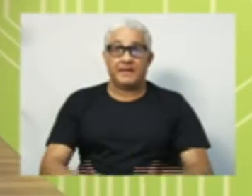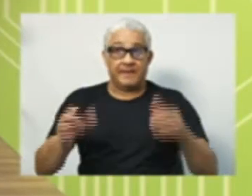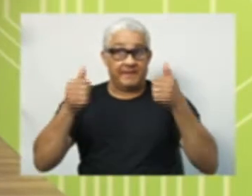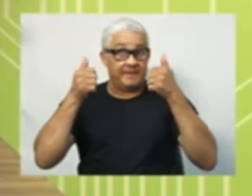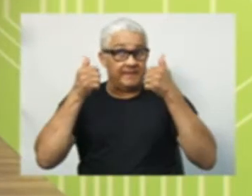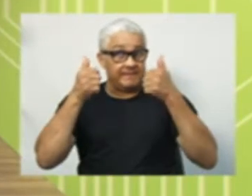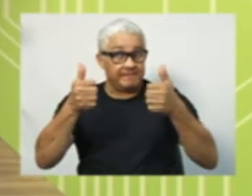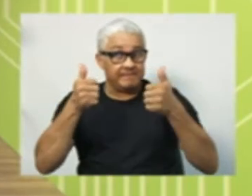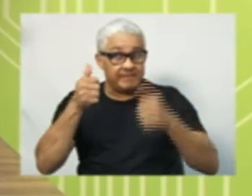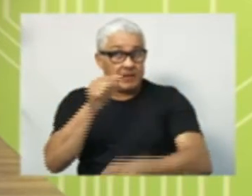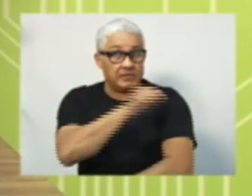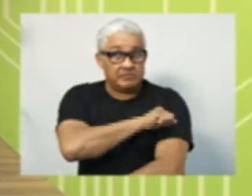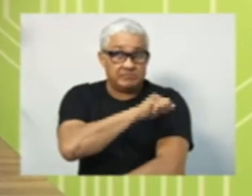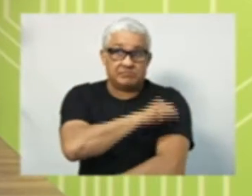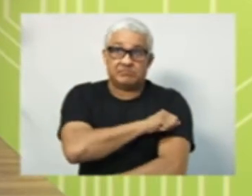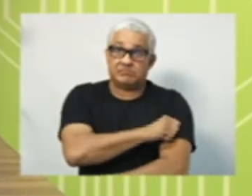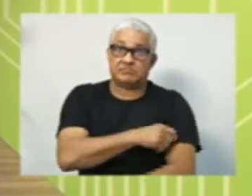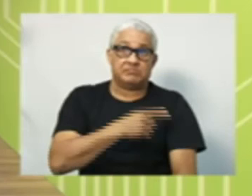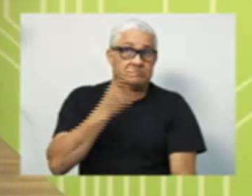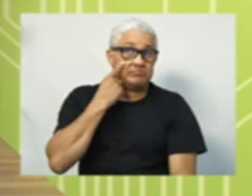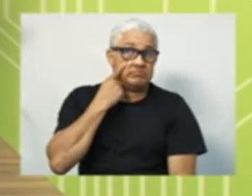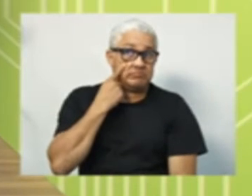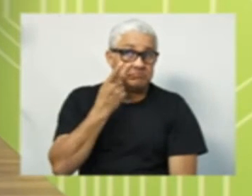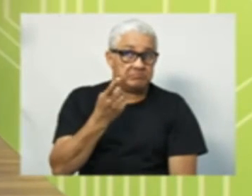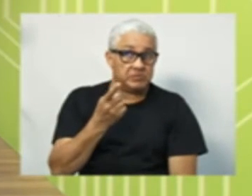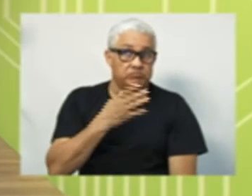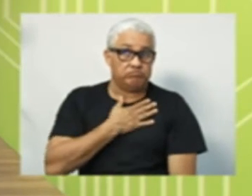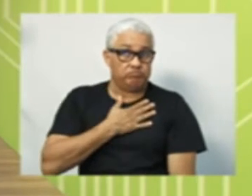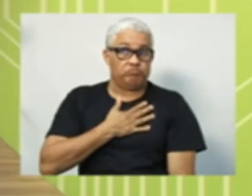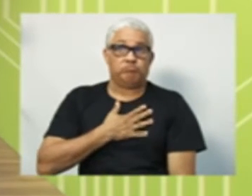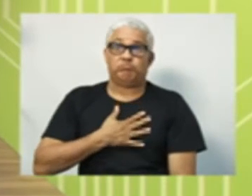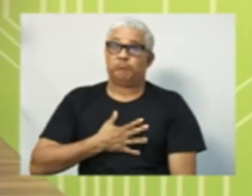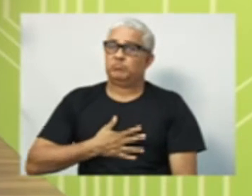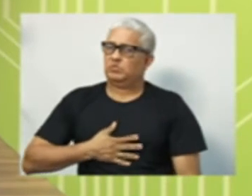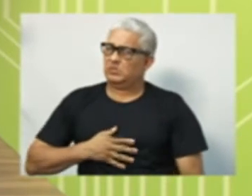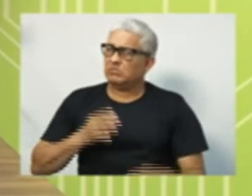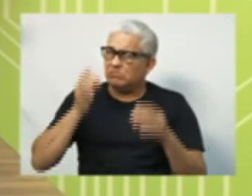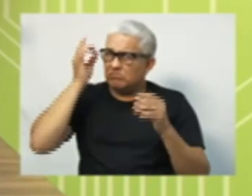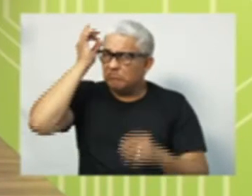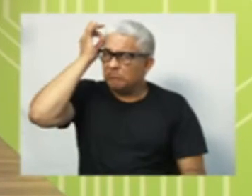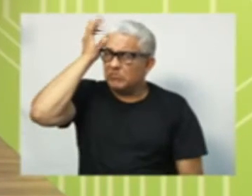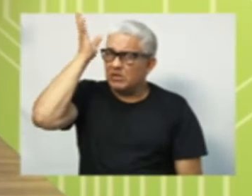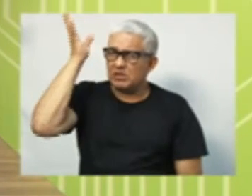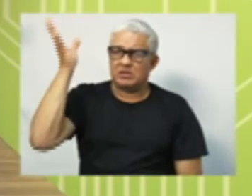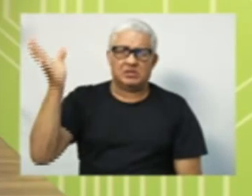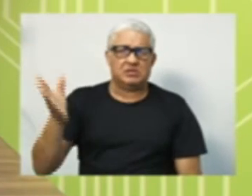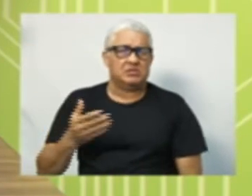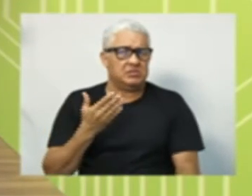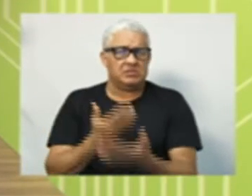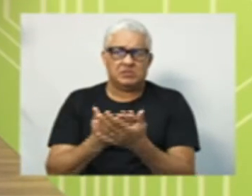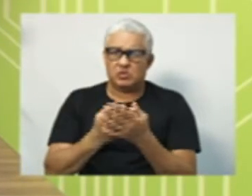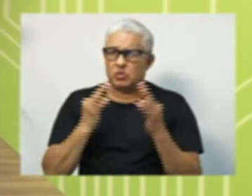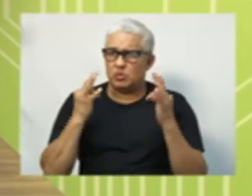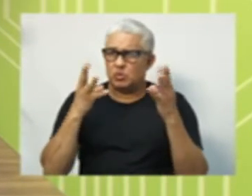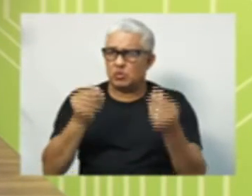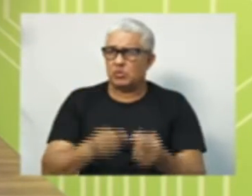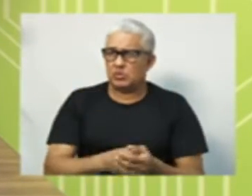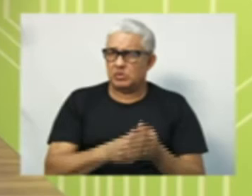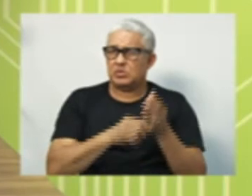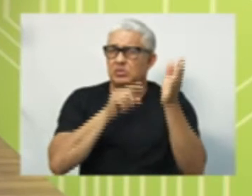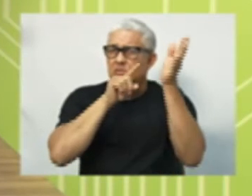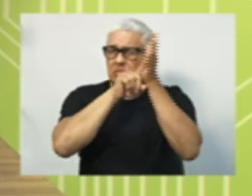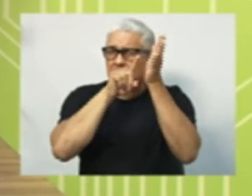É isso aí, queridos alunos. E aí? Tranquilo, fácil, tudo o que vimos na aula foi no questionário,